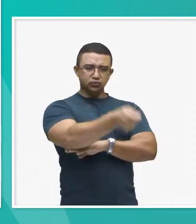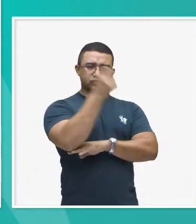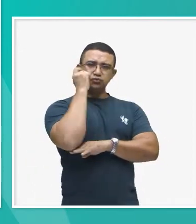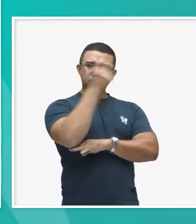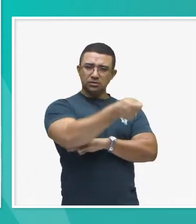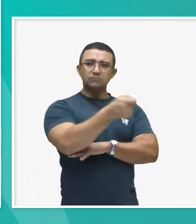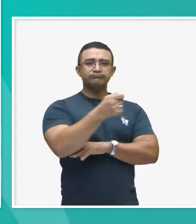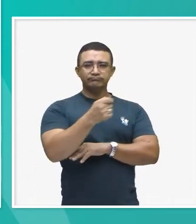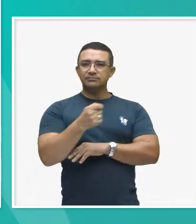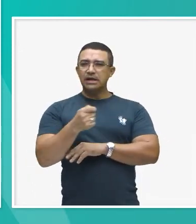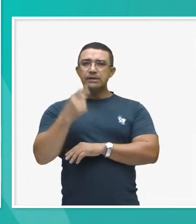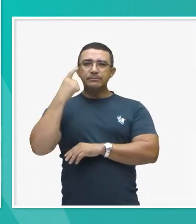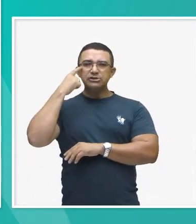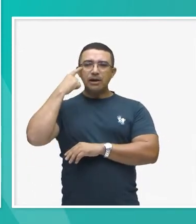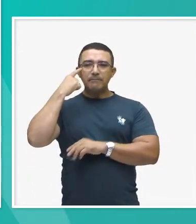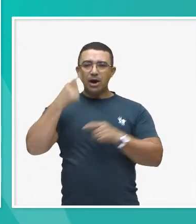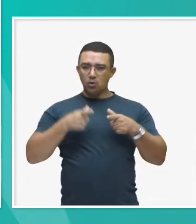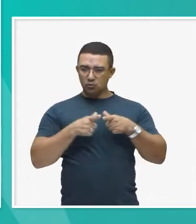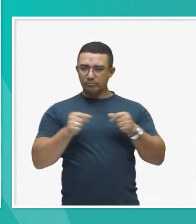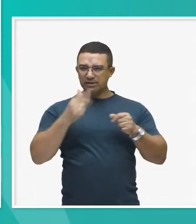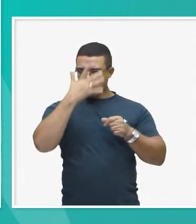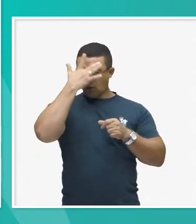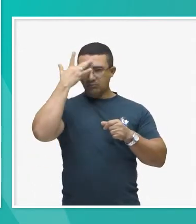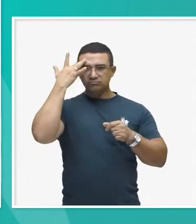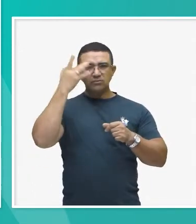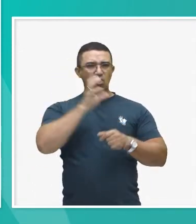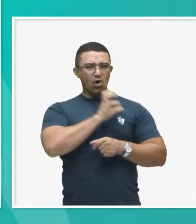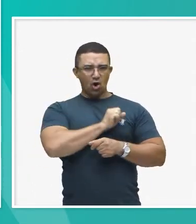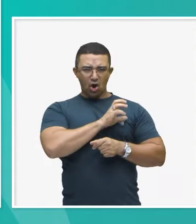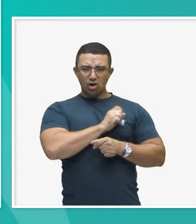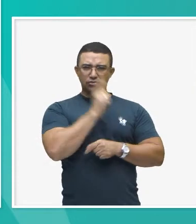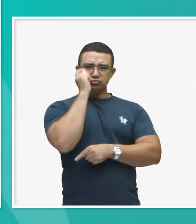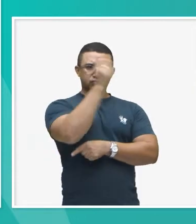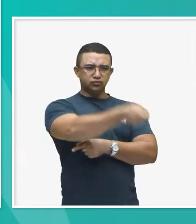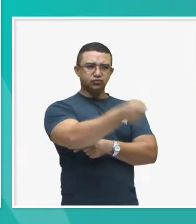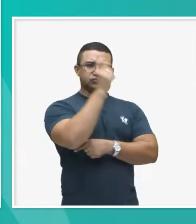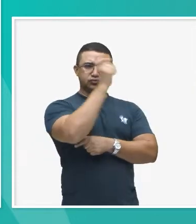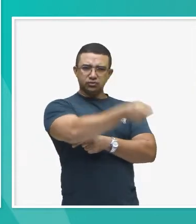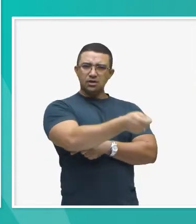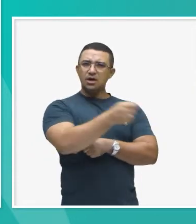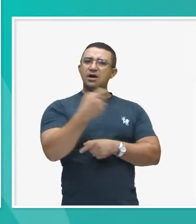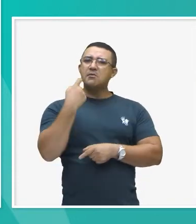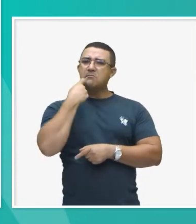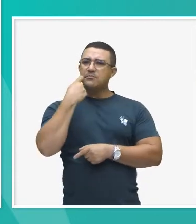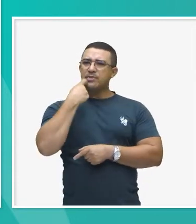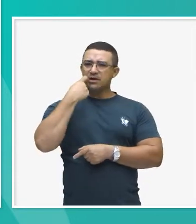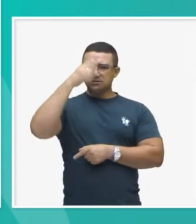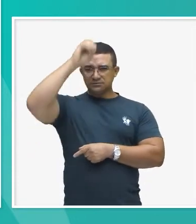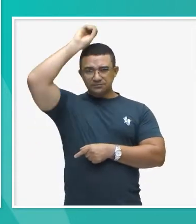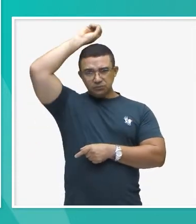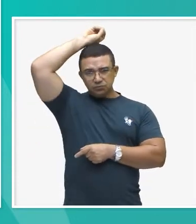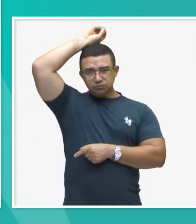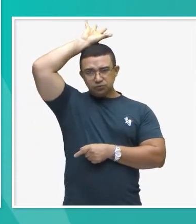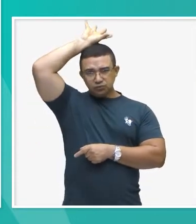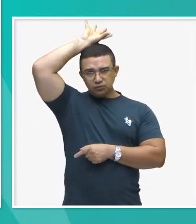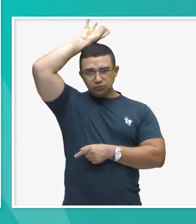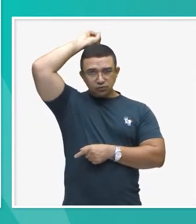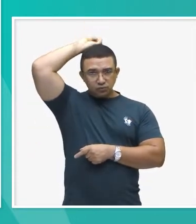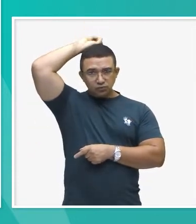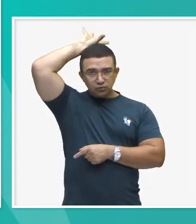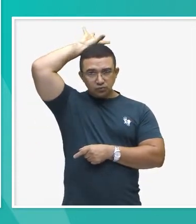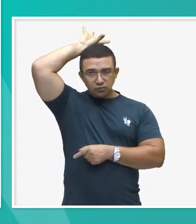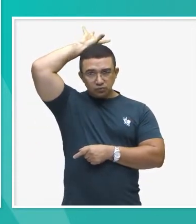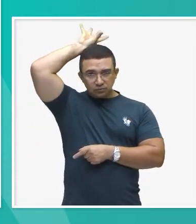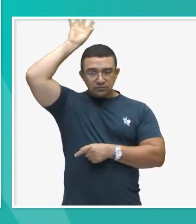de pescar baleias. E a number 4, a quarta frase, the vessels go away, né? Parece então